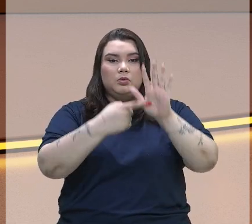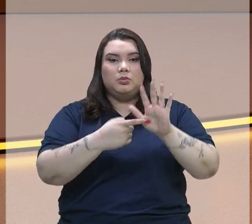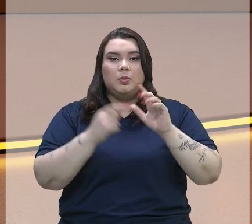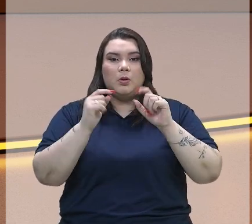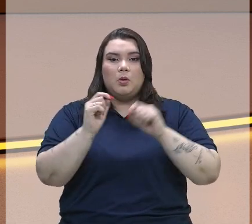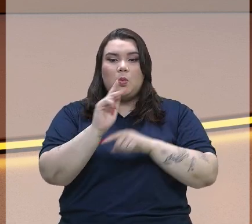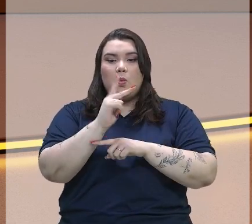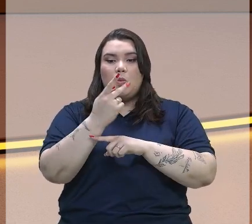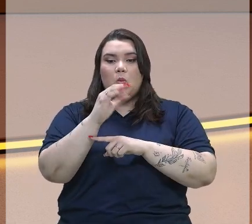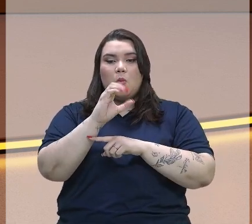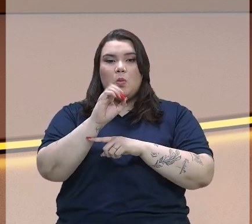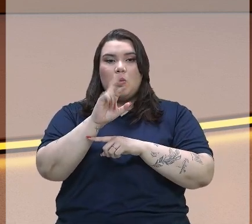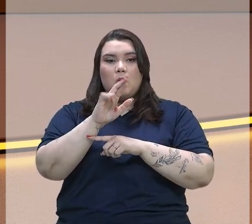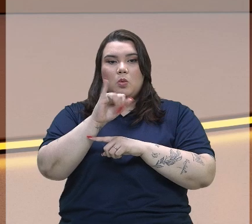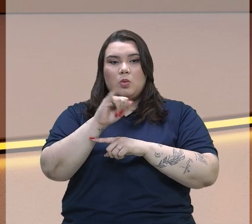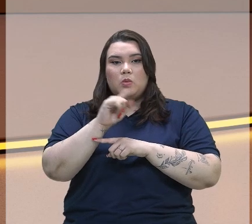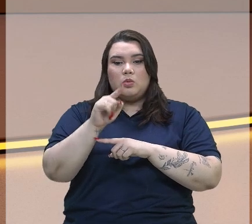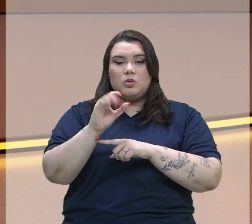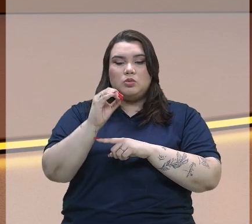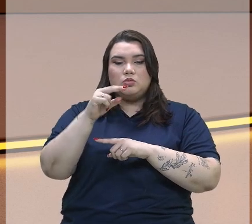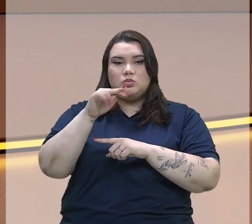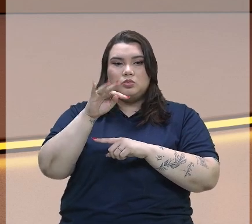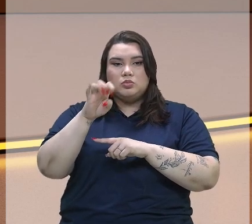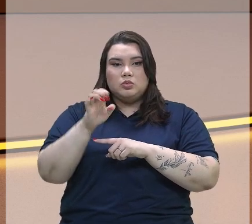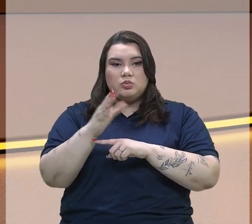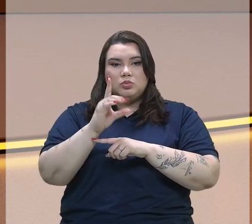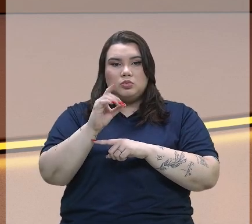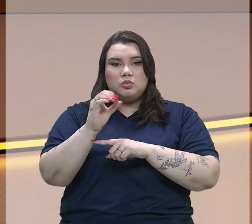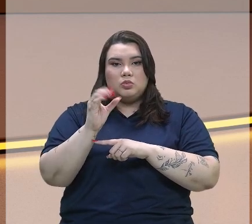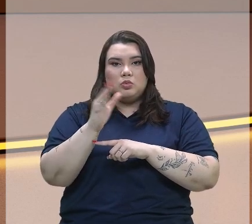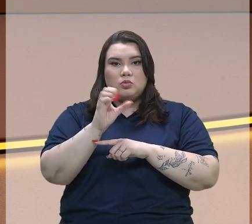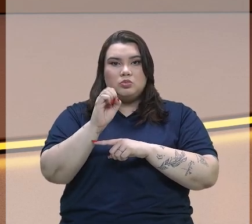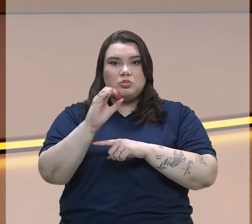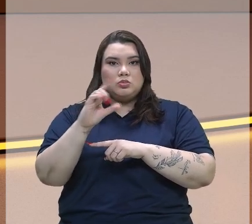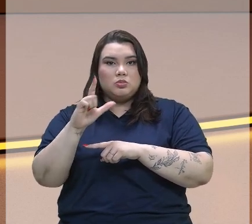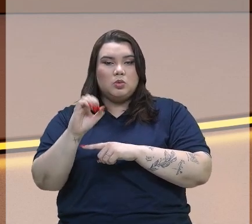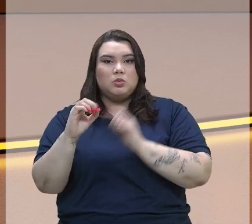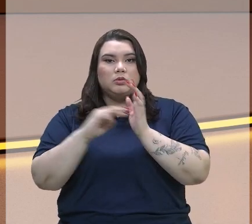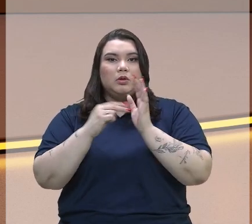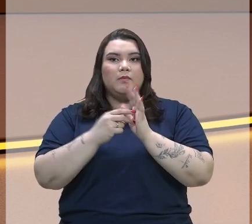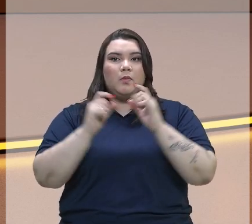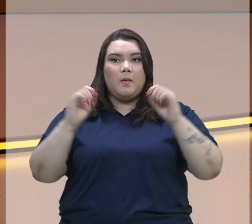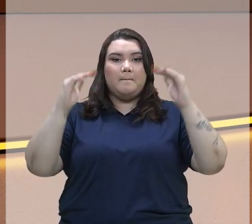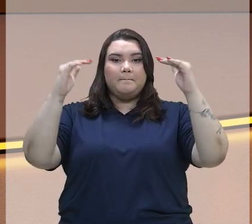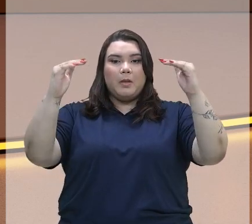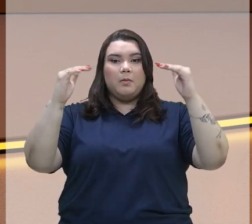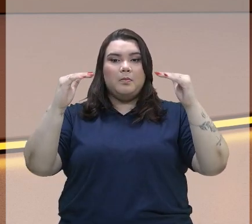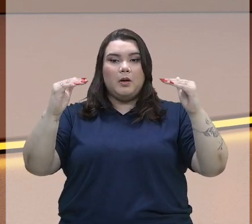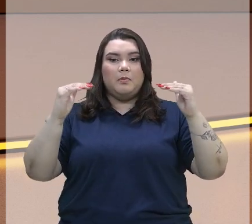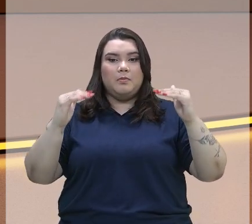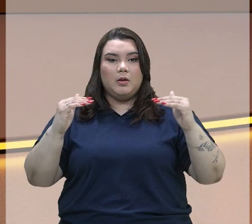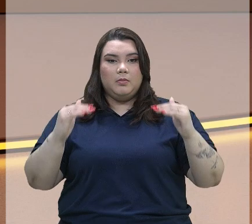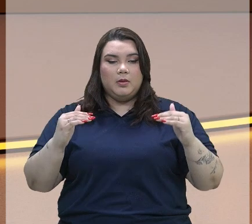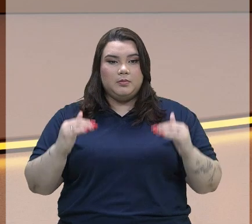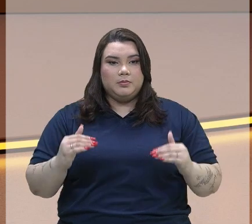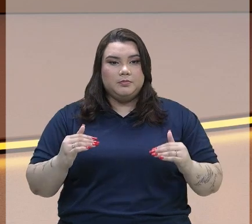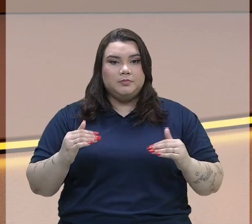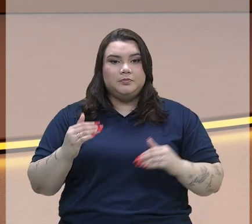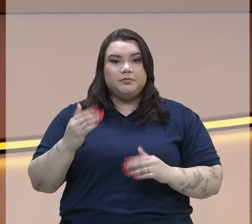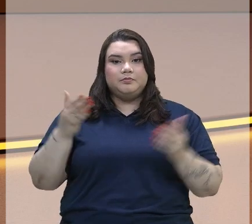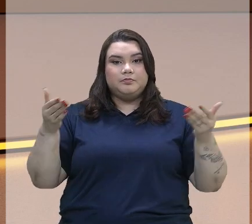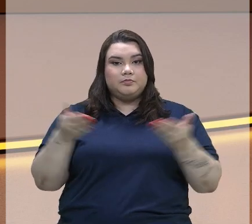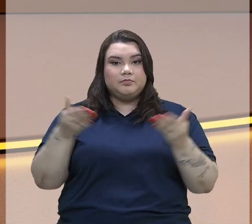solos. Os horizontes do solo, eles são ali as camadas, tá certo? Que o solo, ele tem. Bem, a gente vai ver